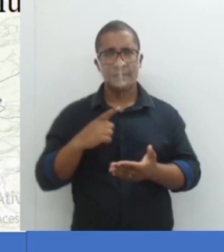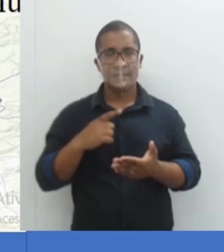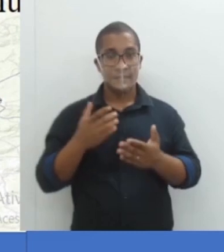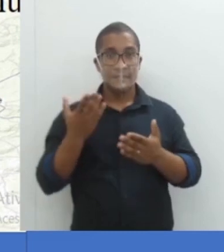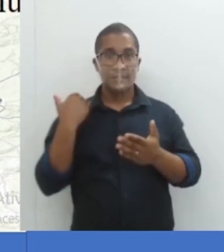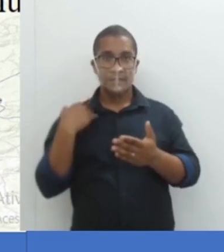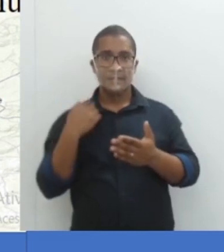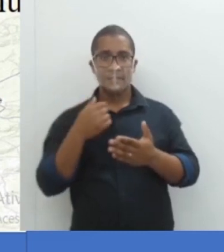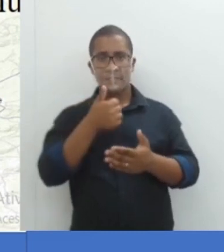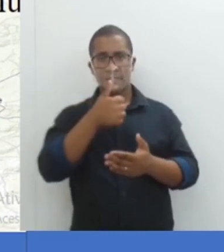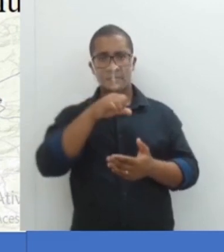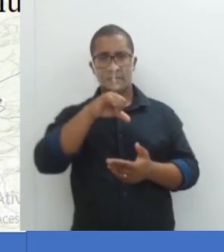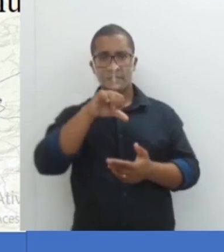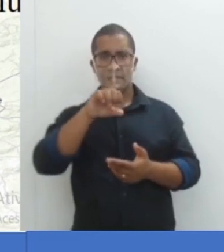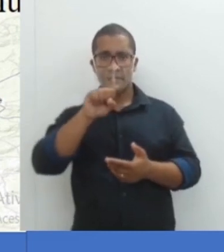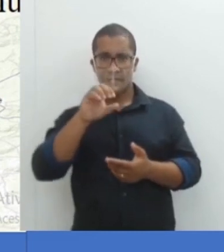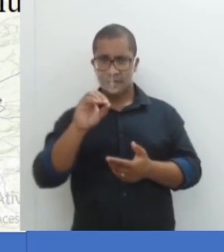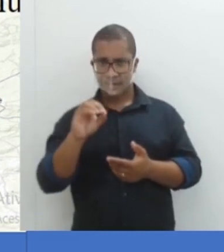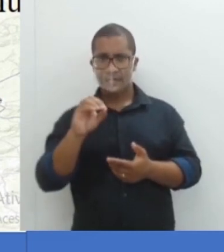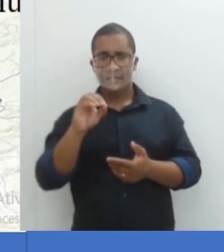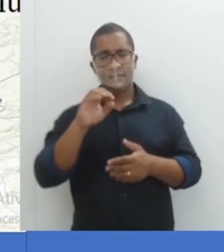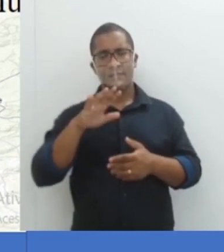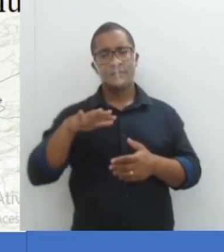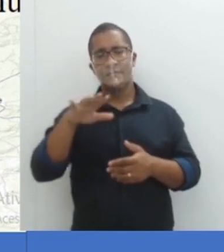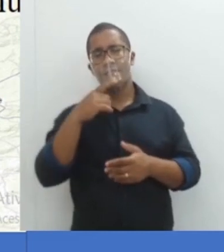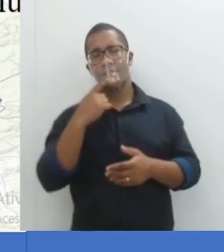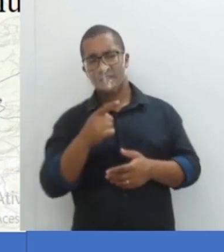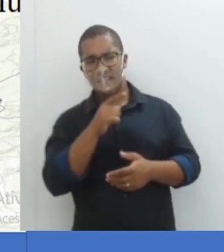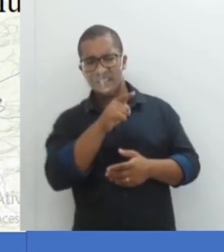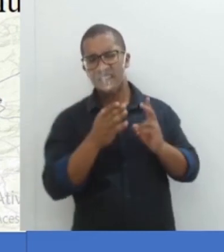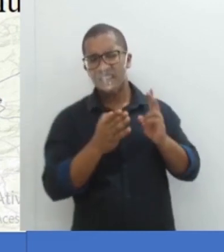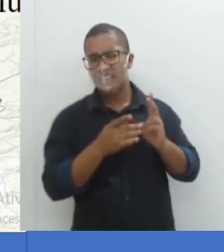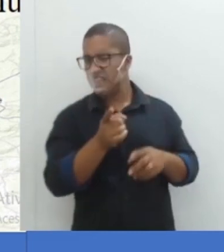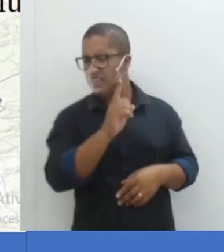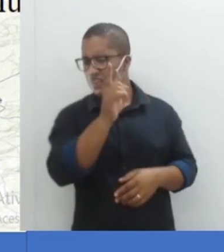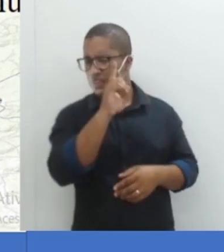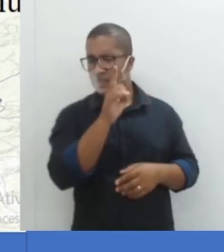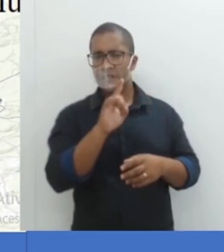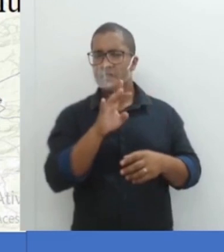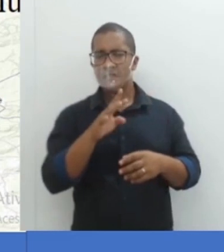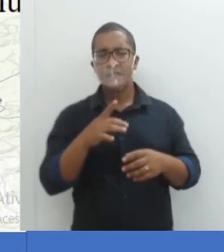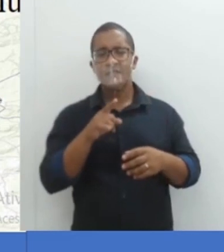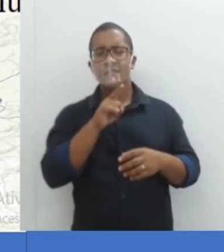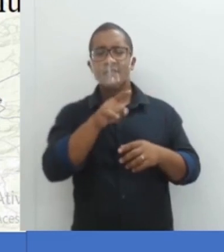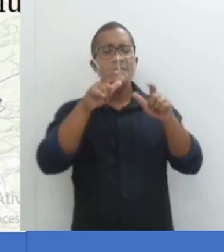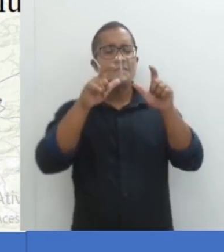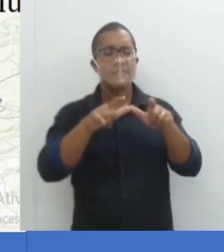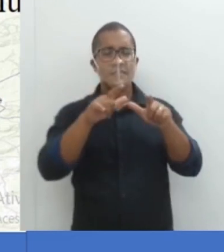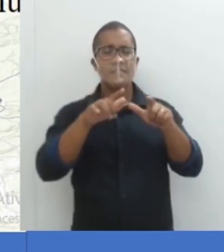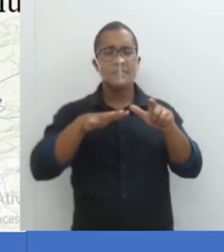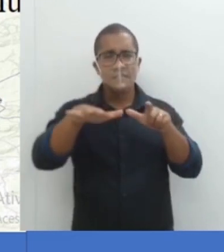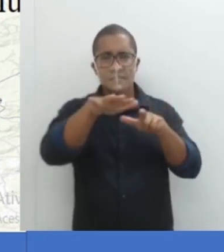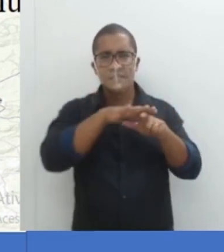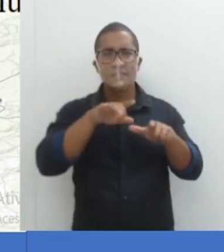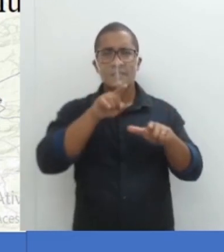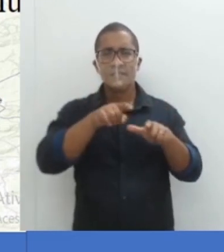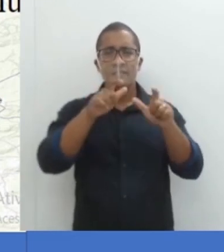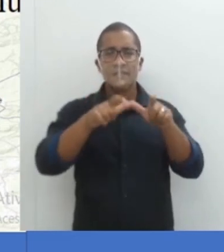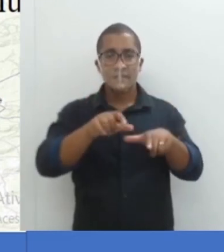reconhecidos oficialmente como os índios, ocupando de forma livre e tradicionais as terras que se estendem entre os municípios de